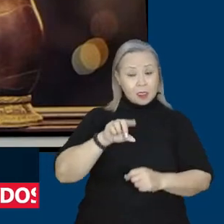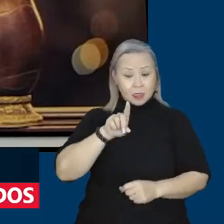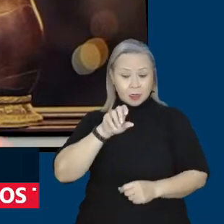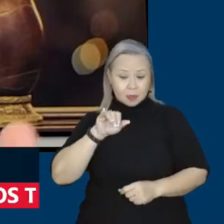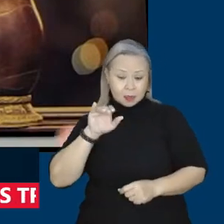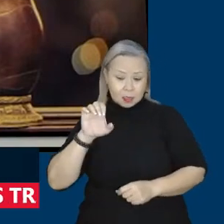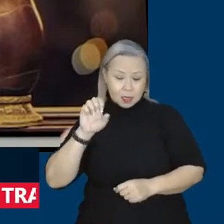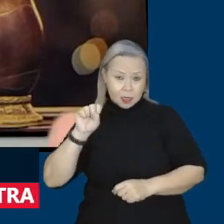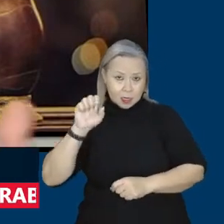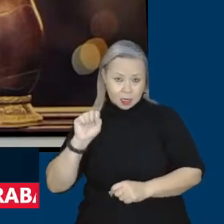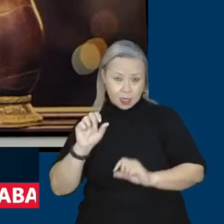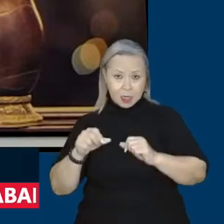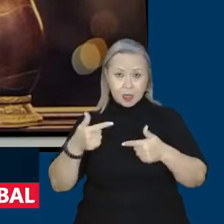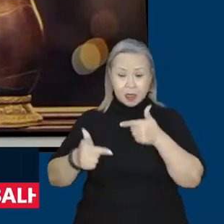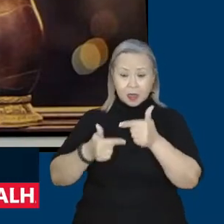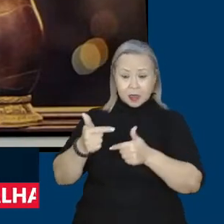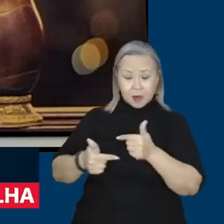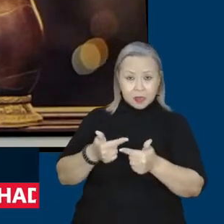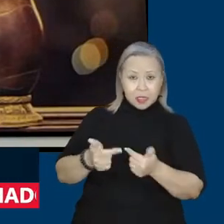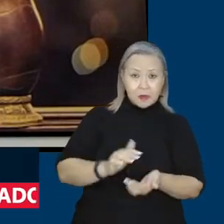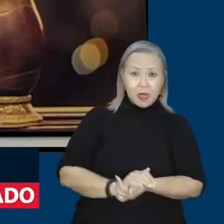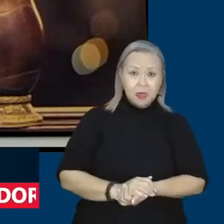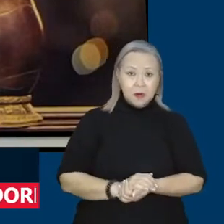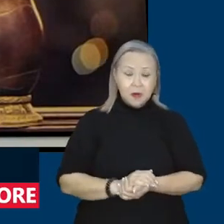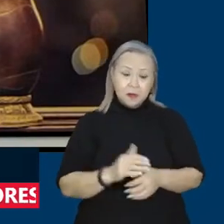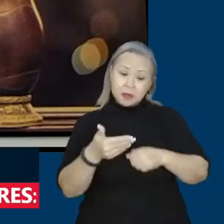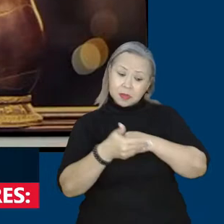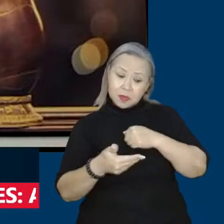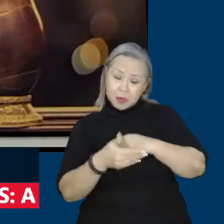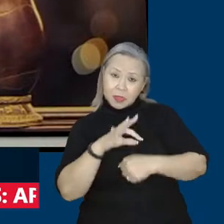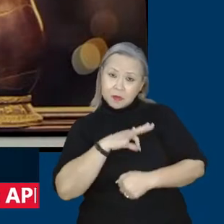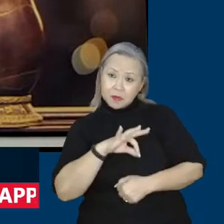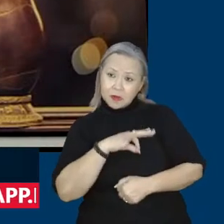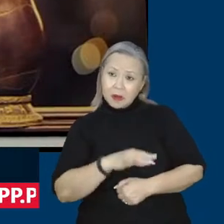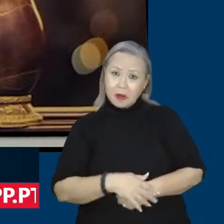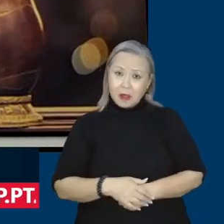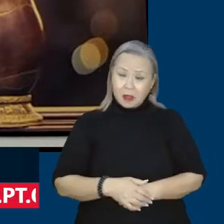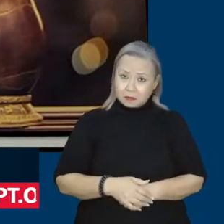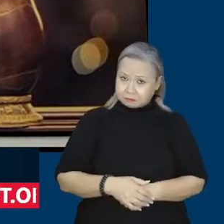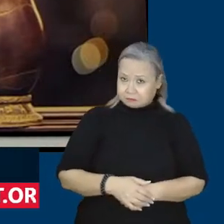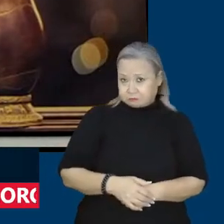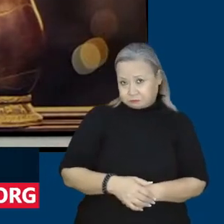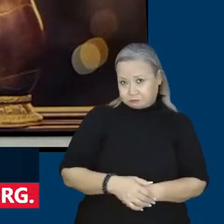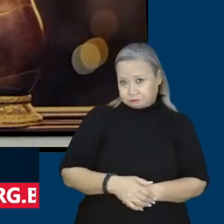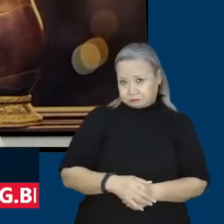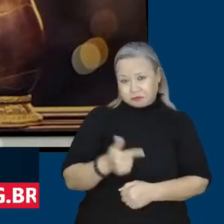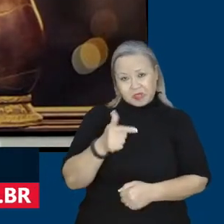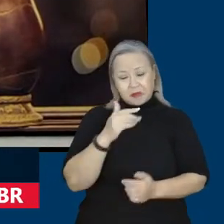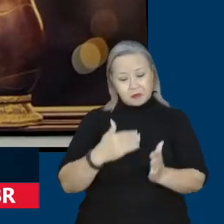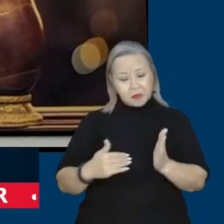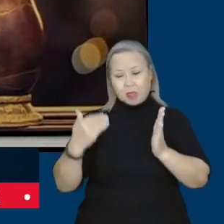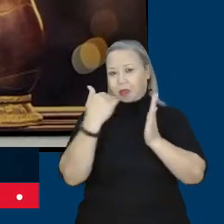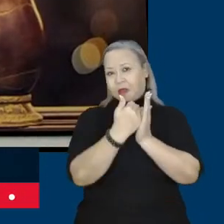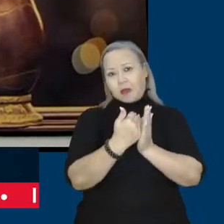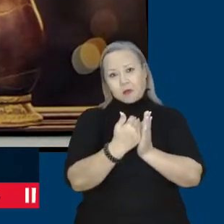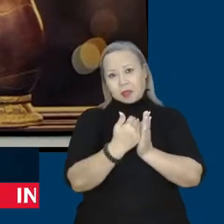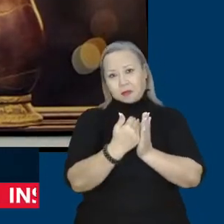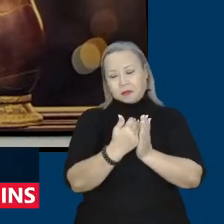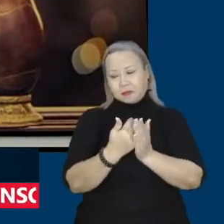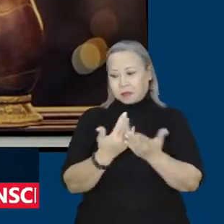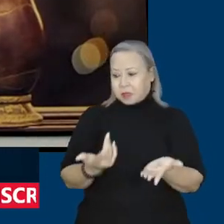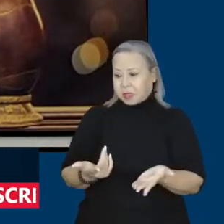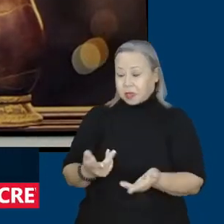segundo dias é que os empregadores fazem isso olha quem veio falar de mim não tem nenhum centavo de aumento real não tem como dar para vocês